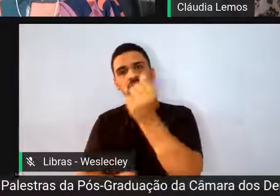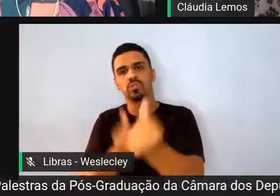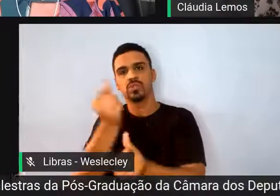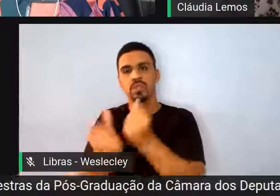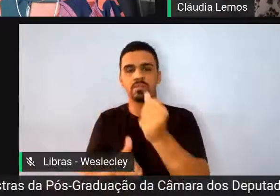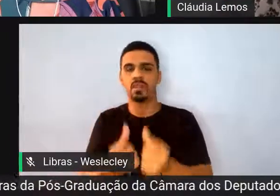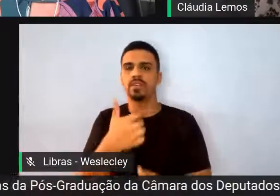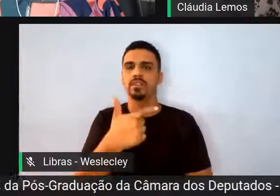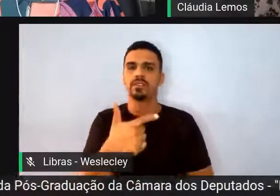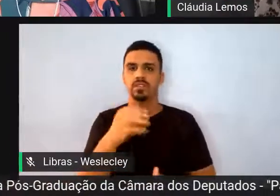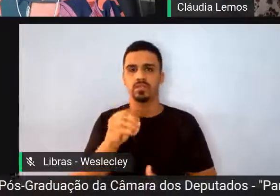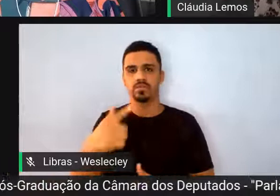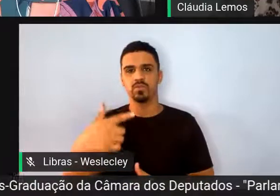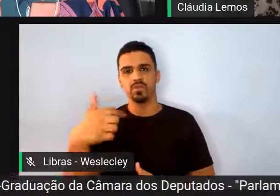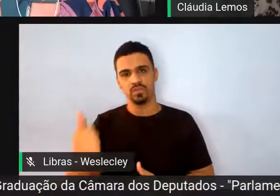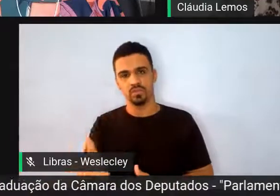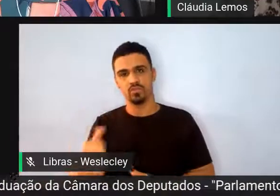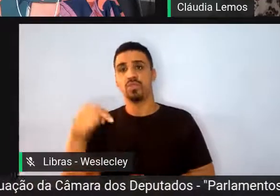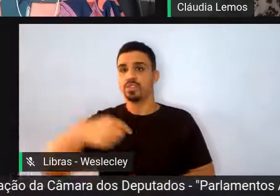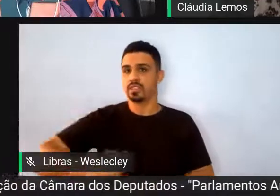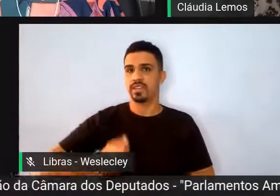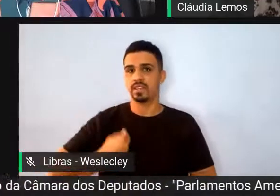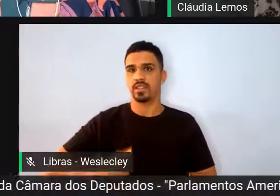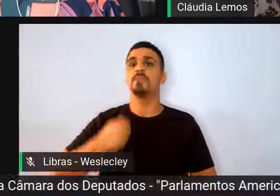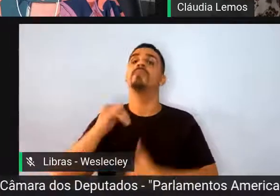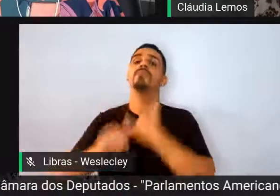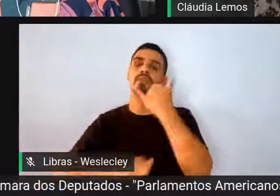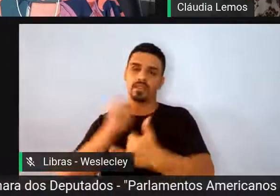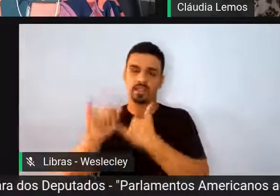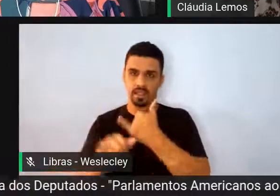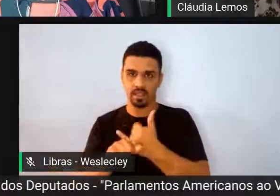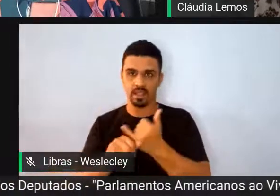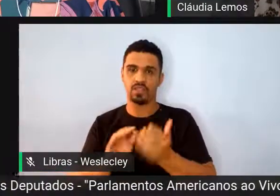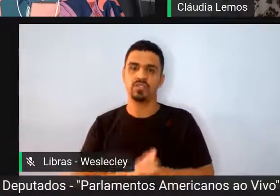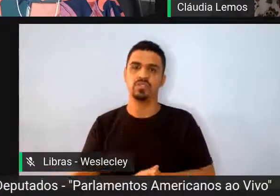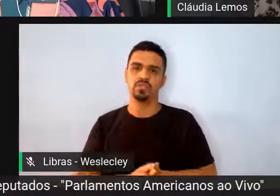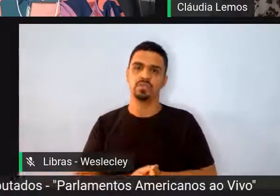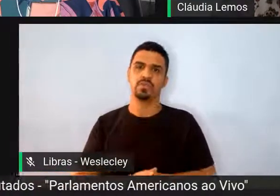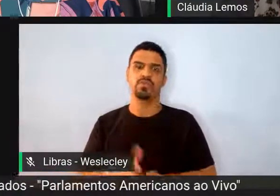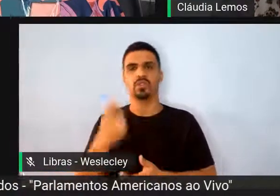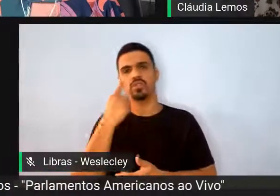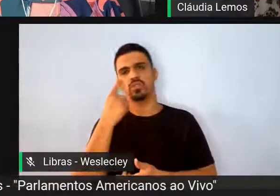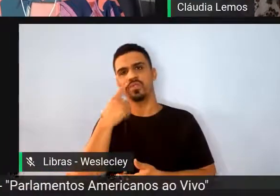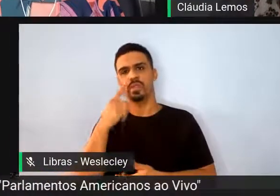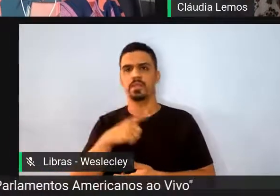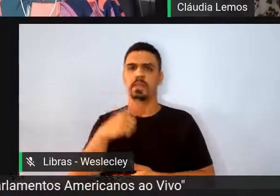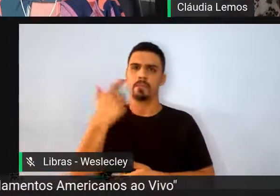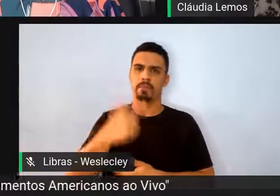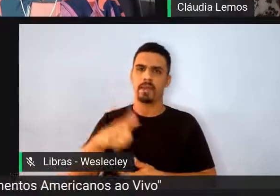internet, ainda essa aula inaugural. Deixa eu ver se tem mais algum recado para eu dar.